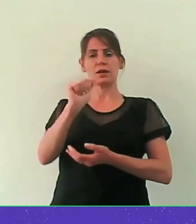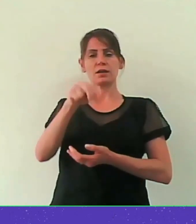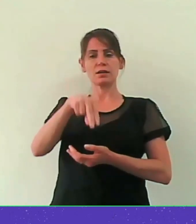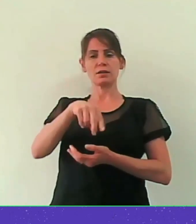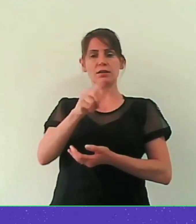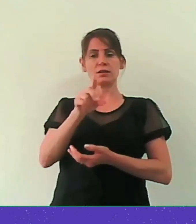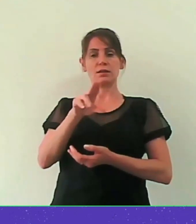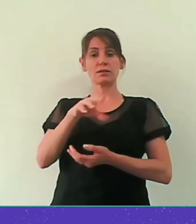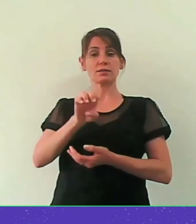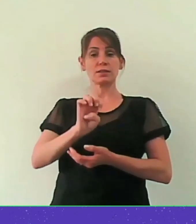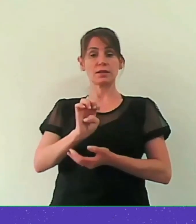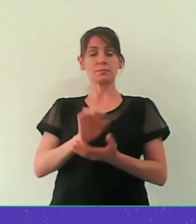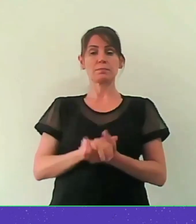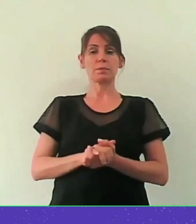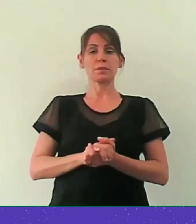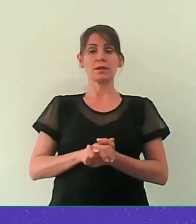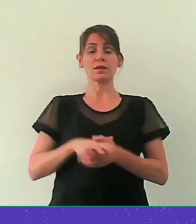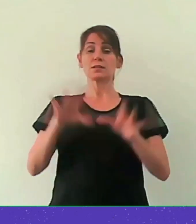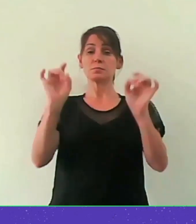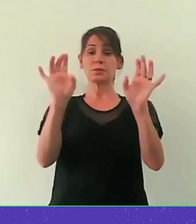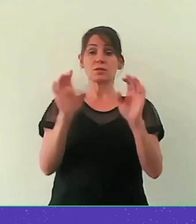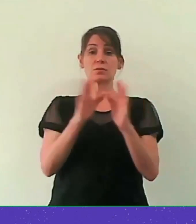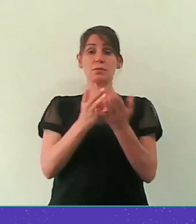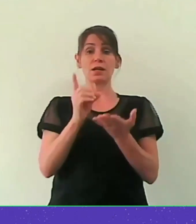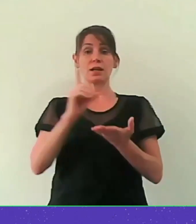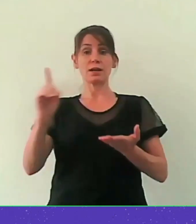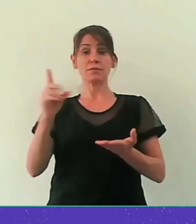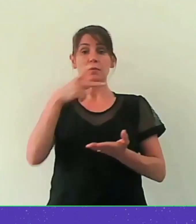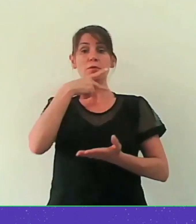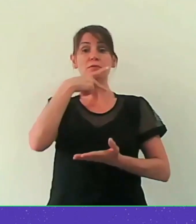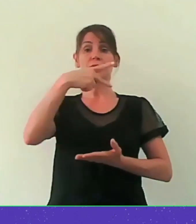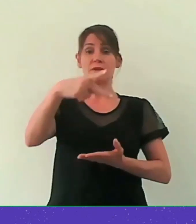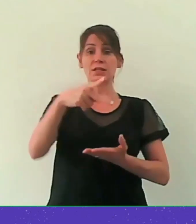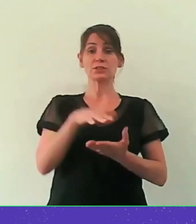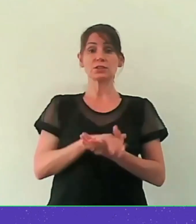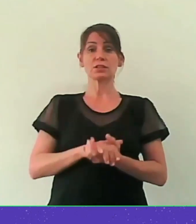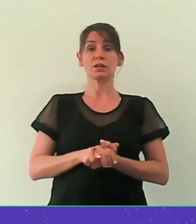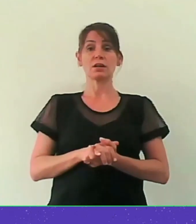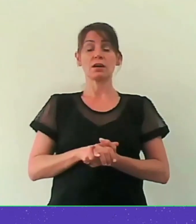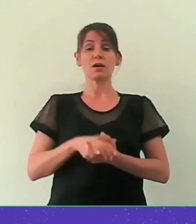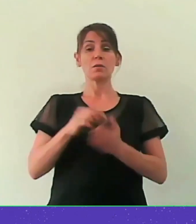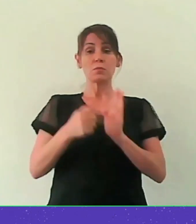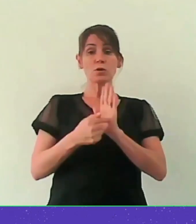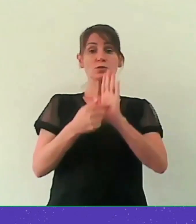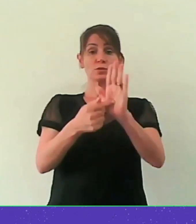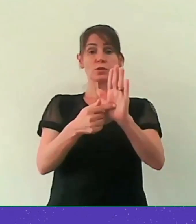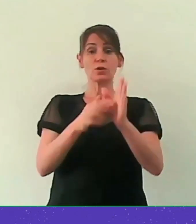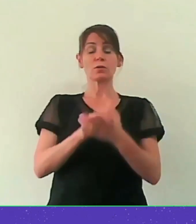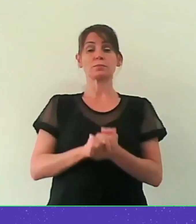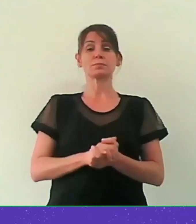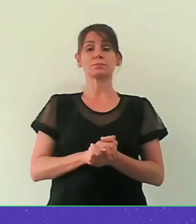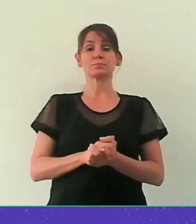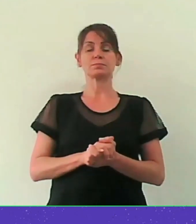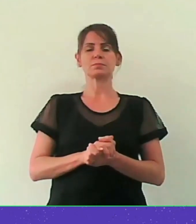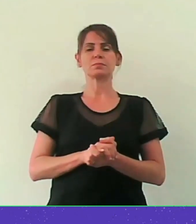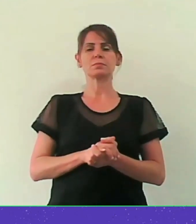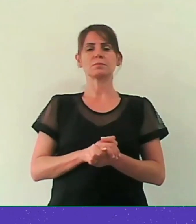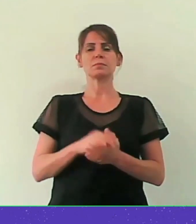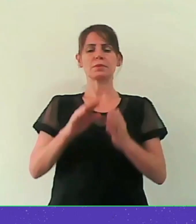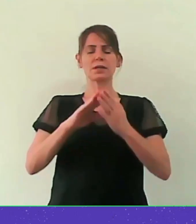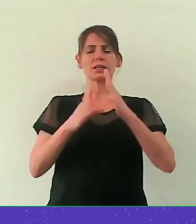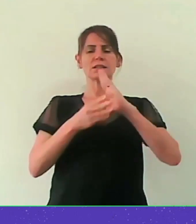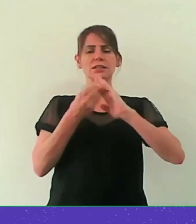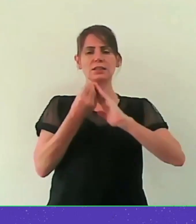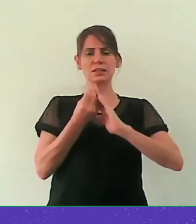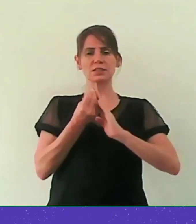palavra profética foram destrancados para a igreja em Filadélfia, que tem pouca força, em